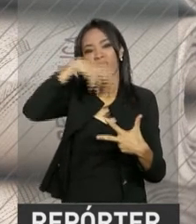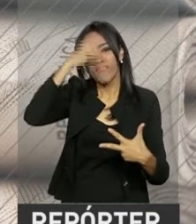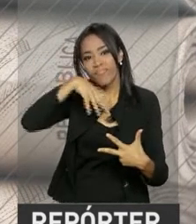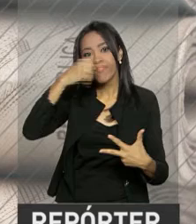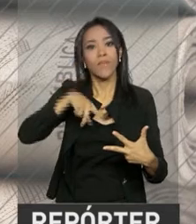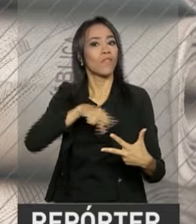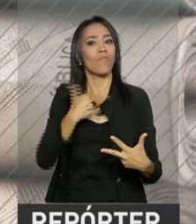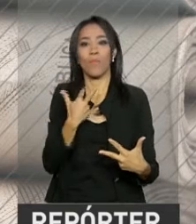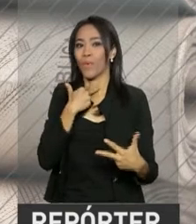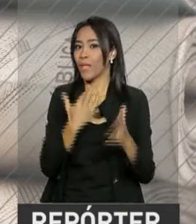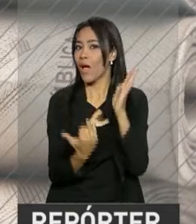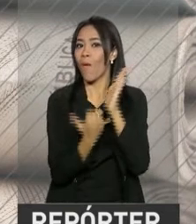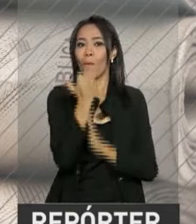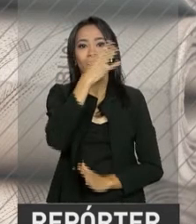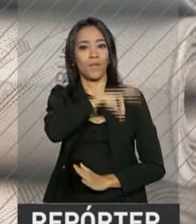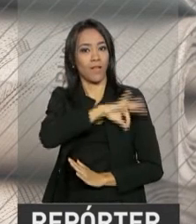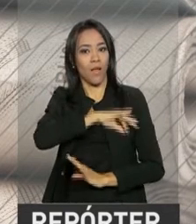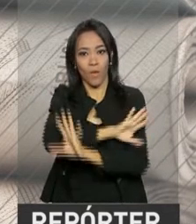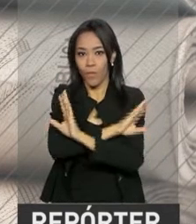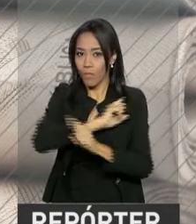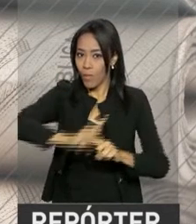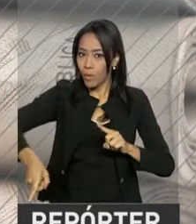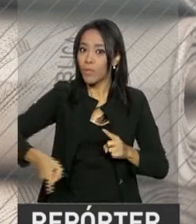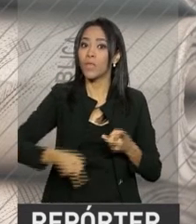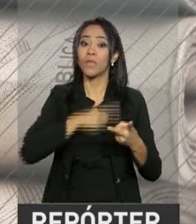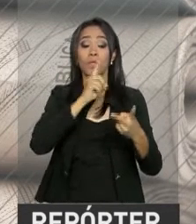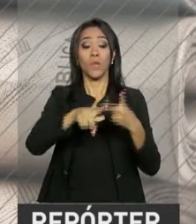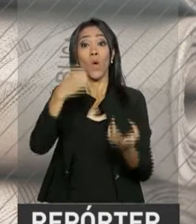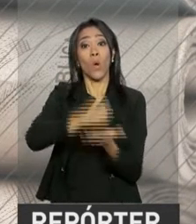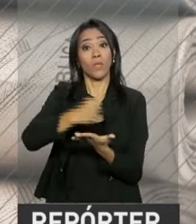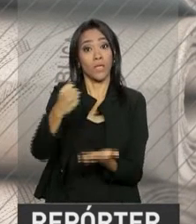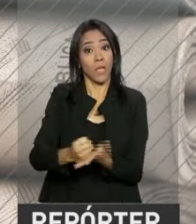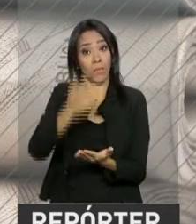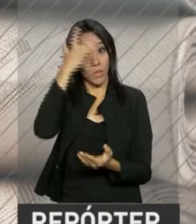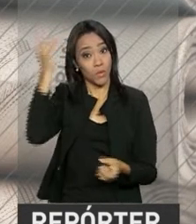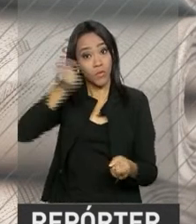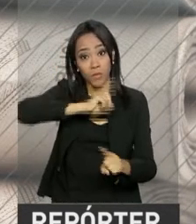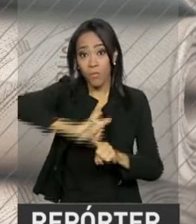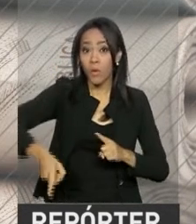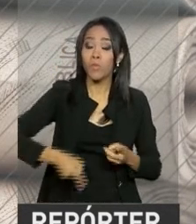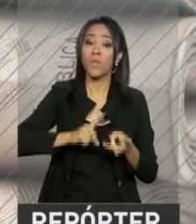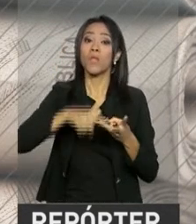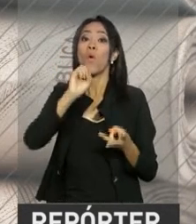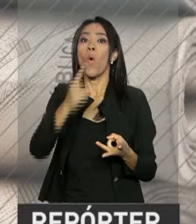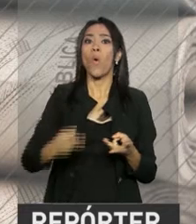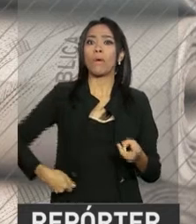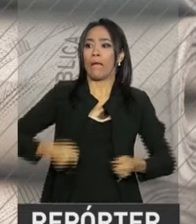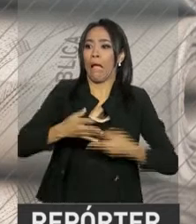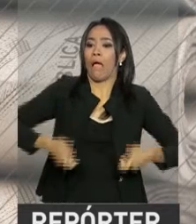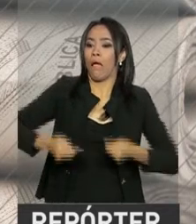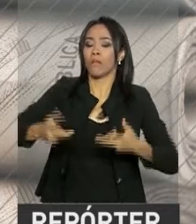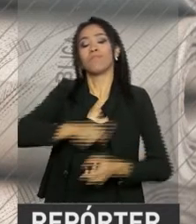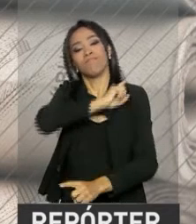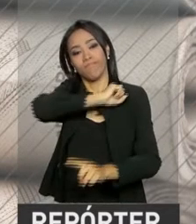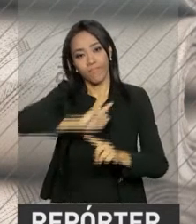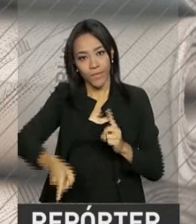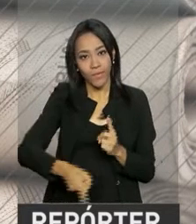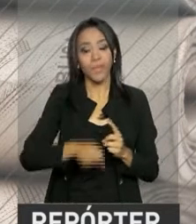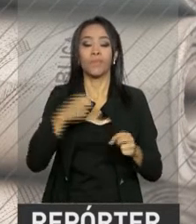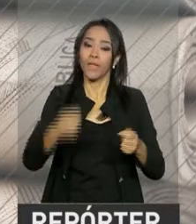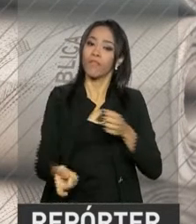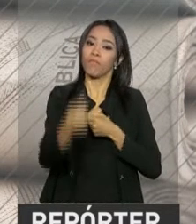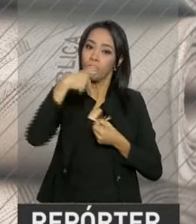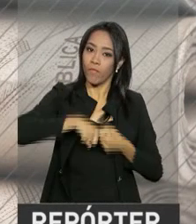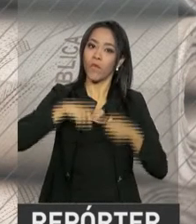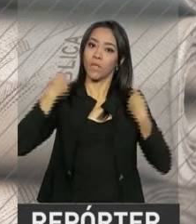seguinte dar aumento de salários contratar pessoas ou criar despesas até que volte a respeitar o limite de gastos